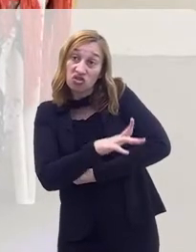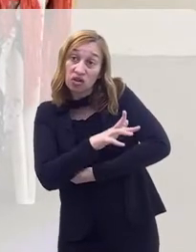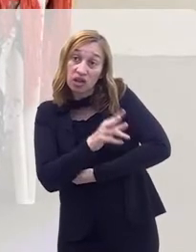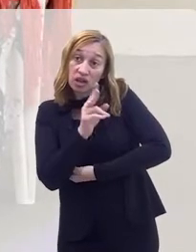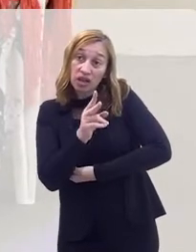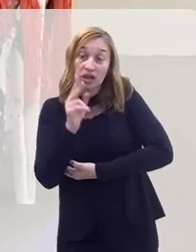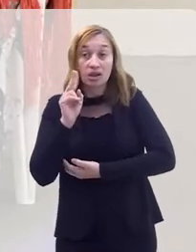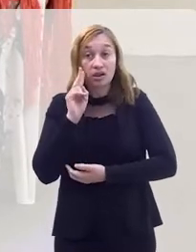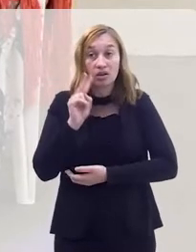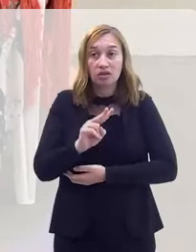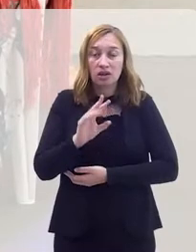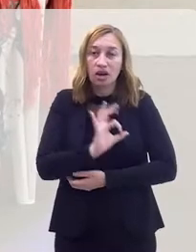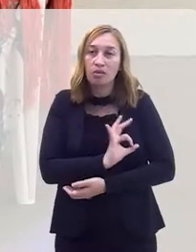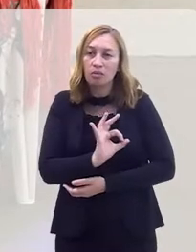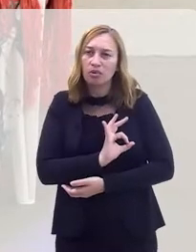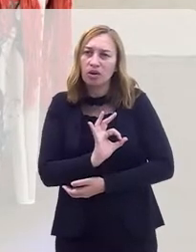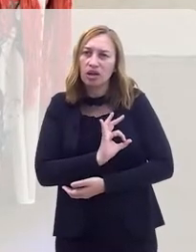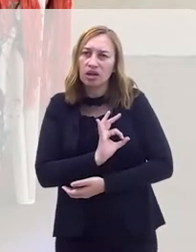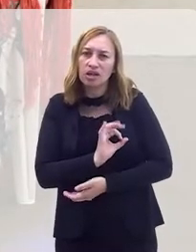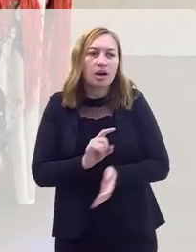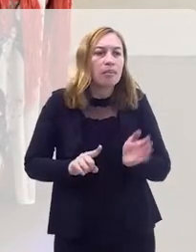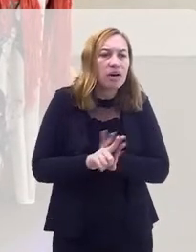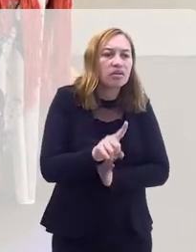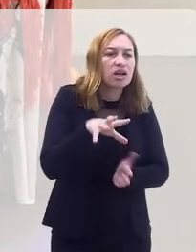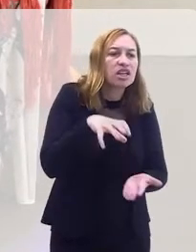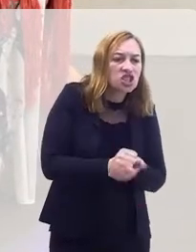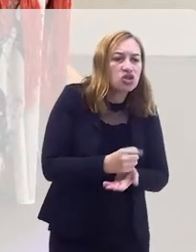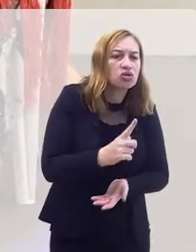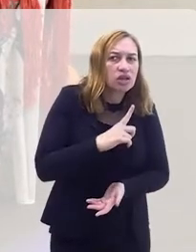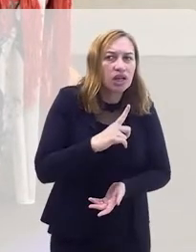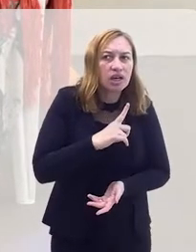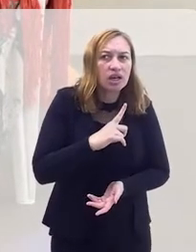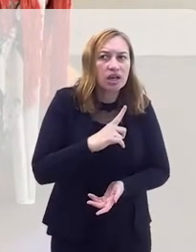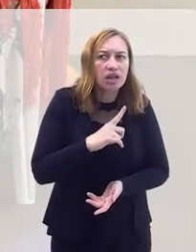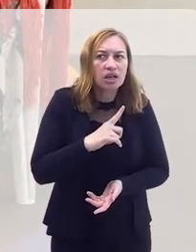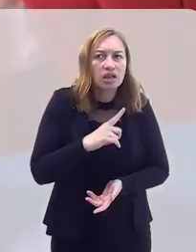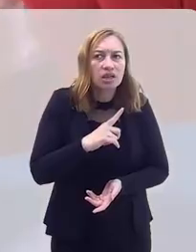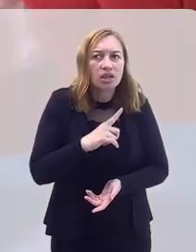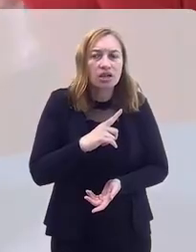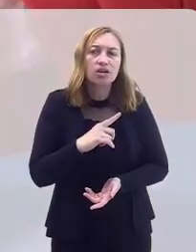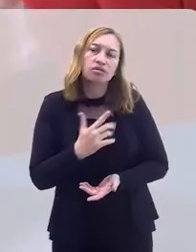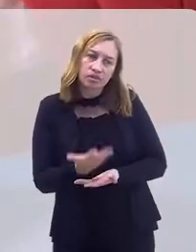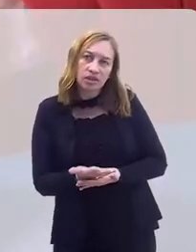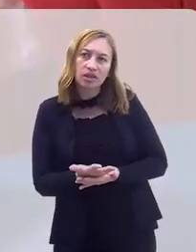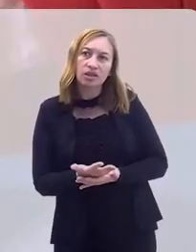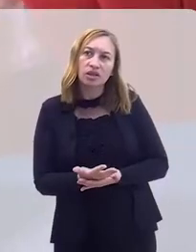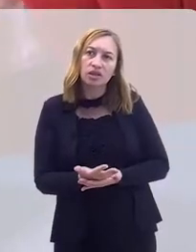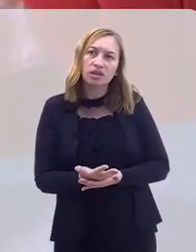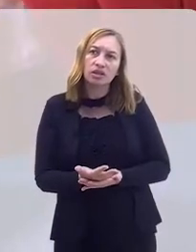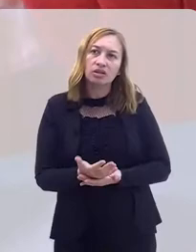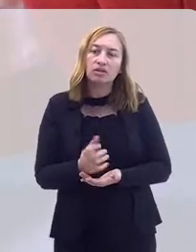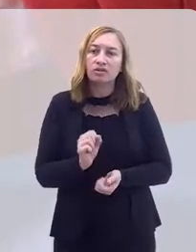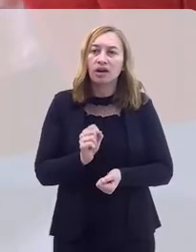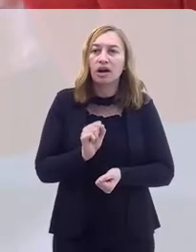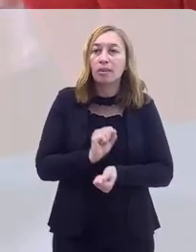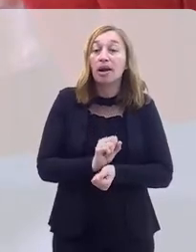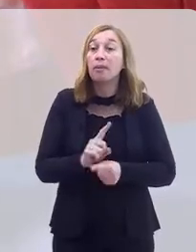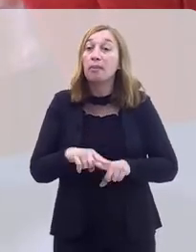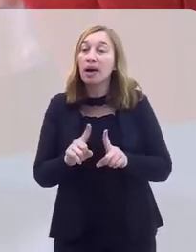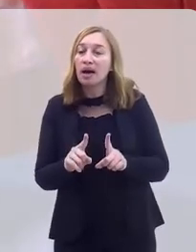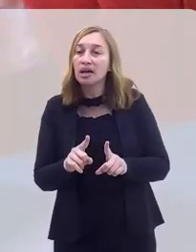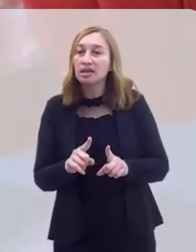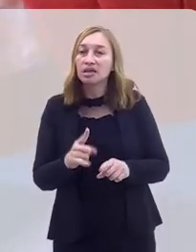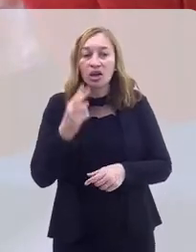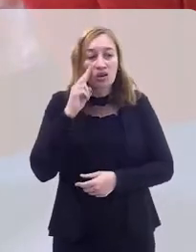quando vinha a polícia no acampamento, perguntava se tinham registro. Claro que os ciganos não tinham, porque eles não ficavam parados por